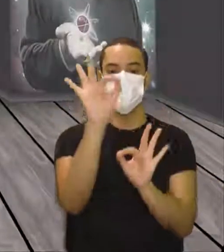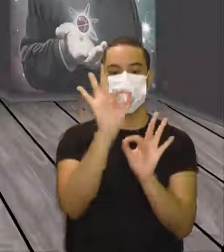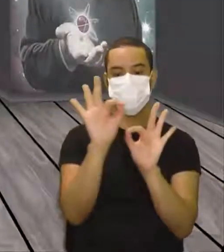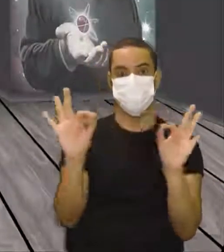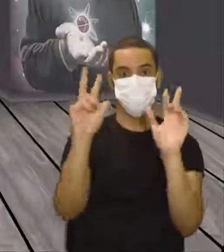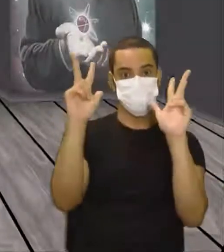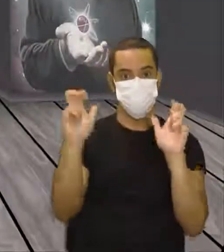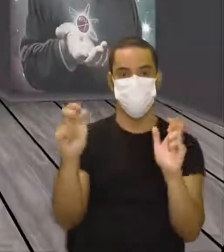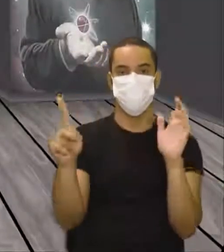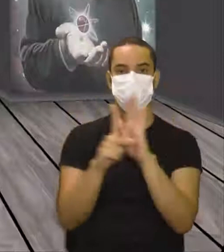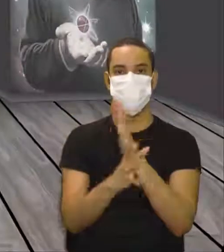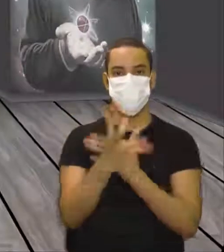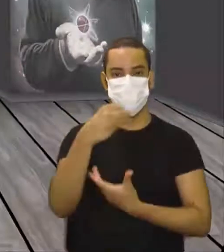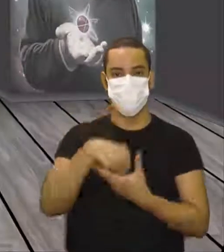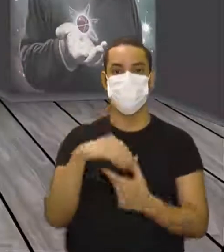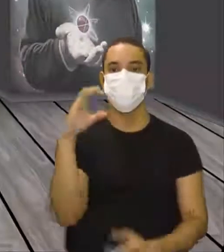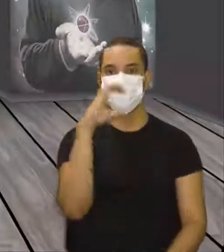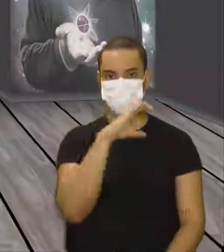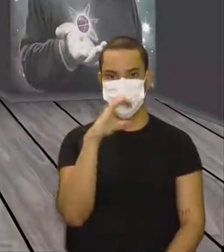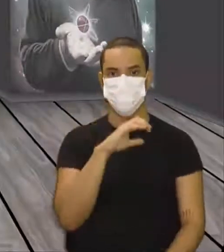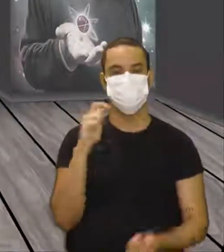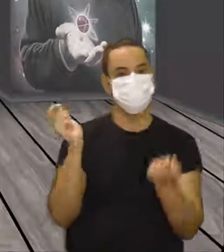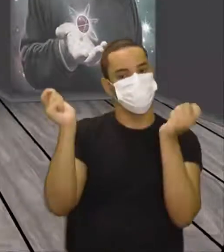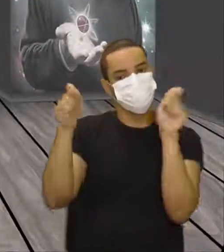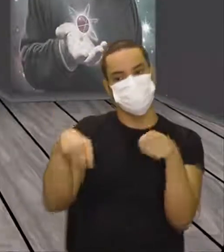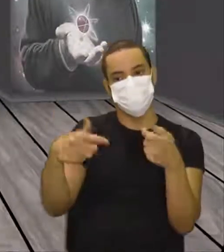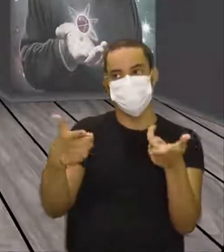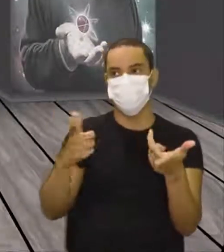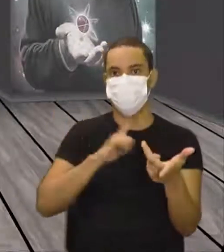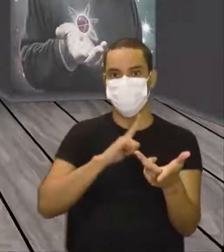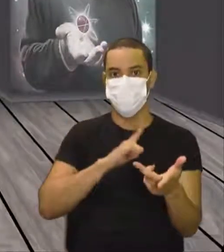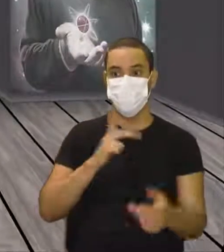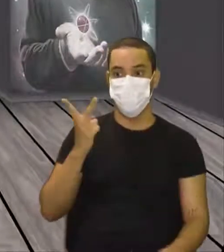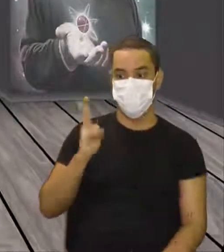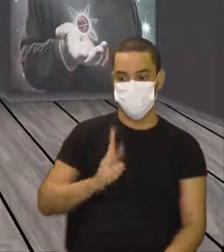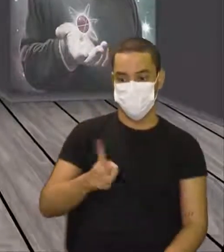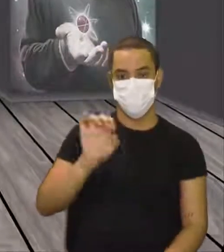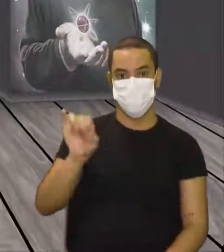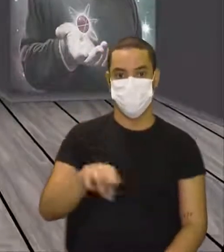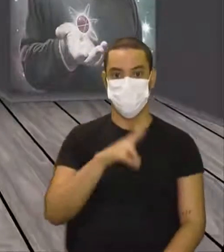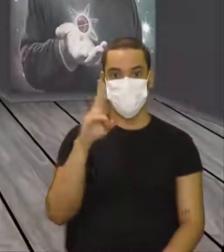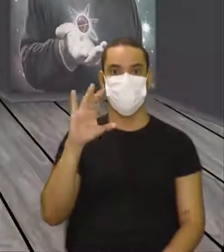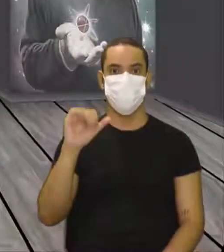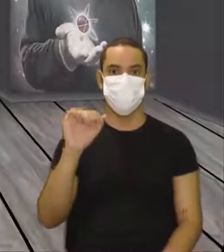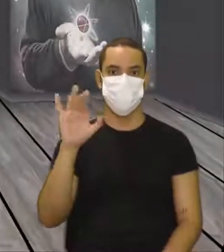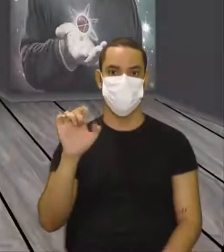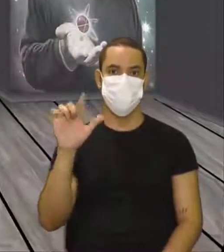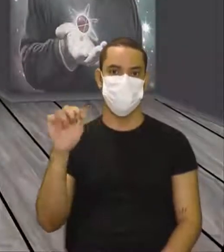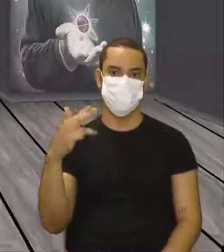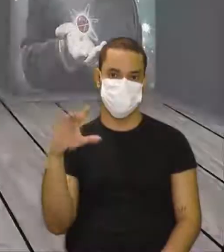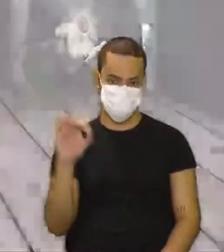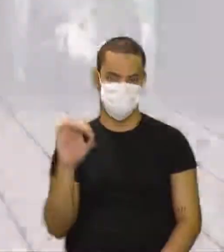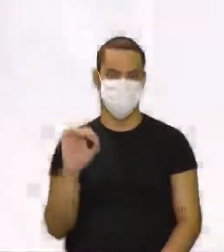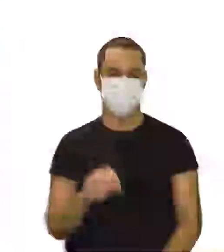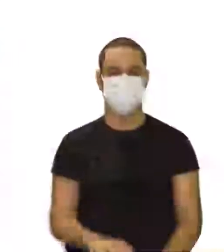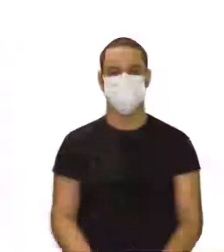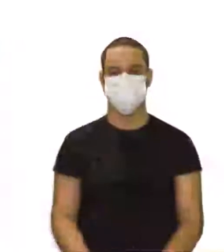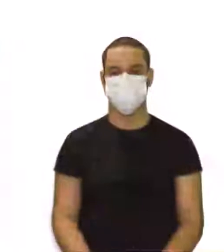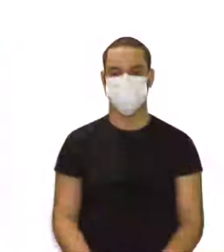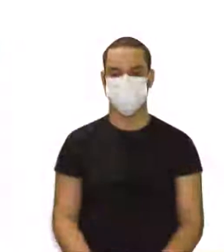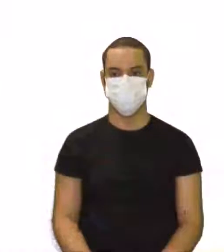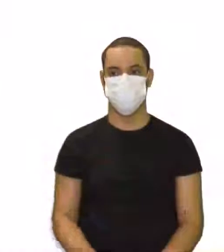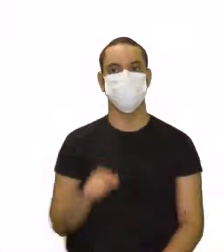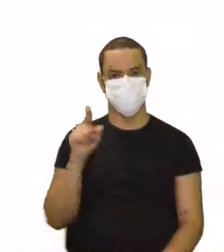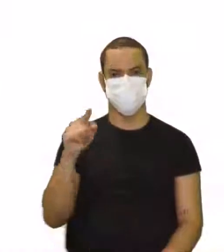em relação à velocidade também. Aí que você pode considerar a velocidade constante ou aceleração constante, tá bom? Vamos lá, continuando. Mas